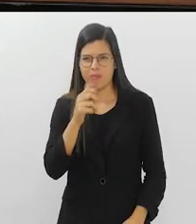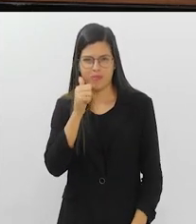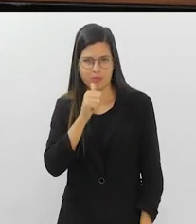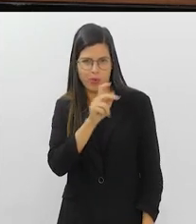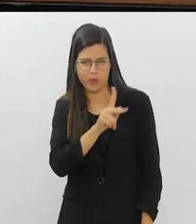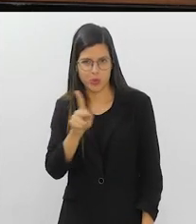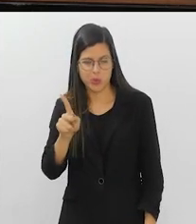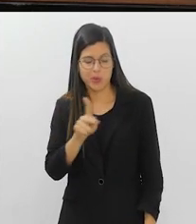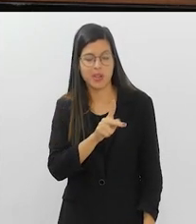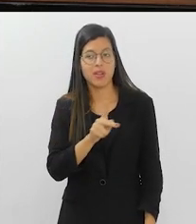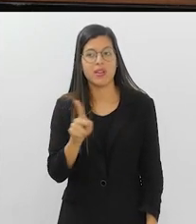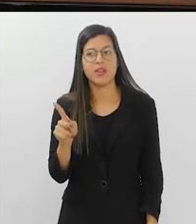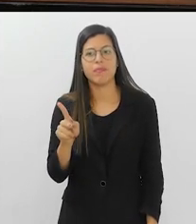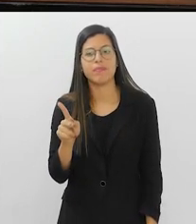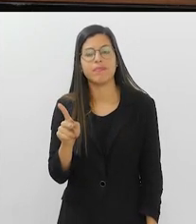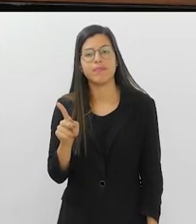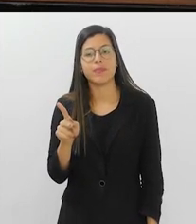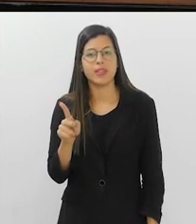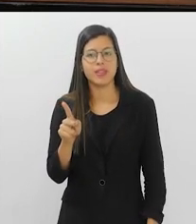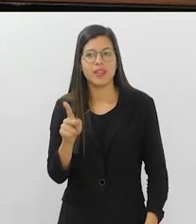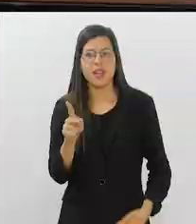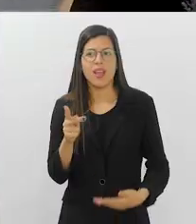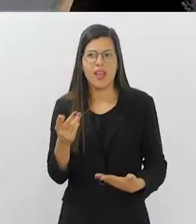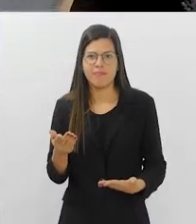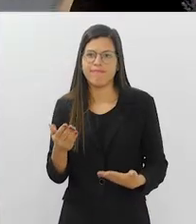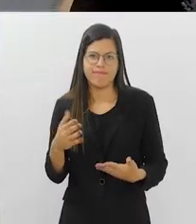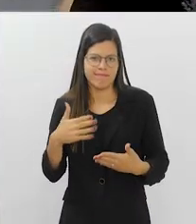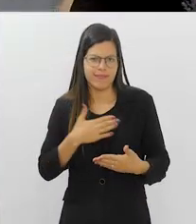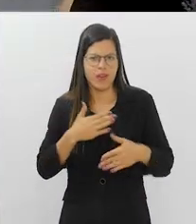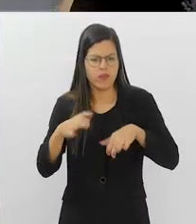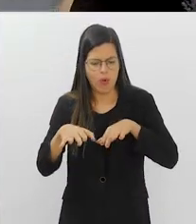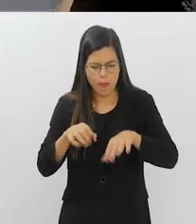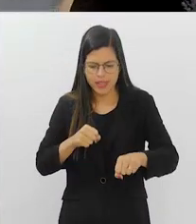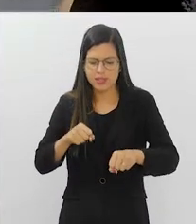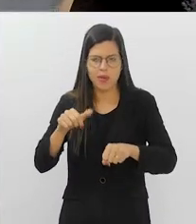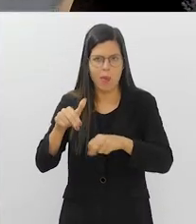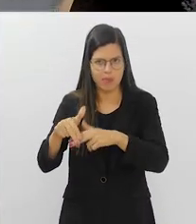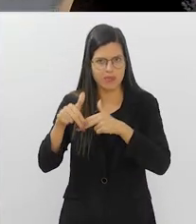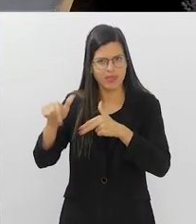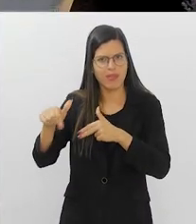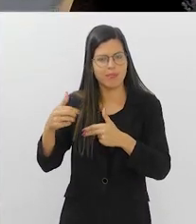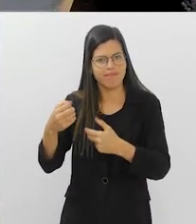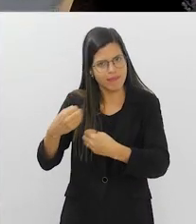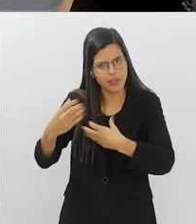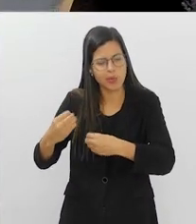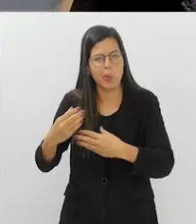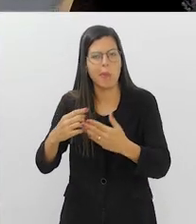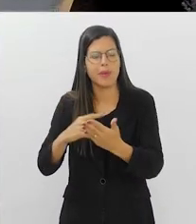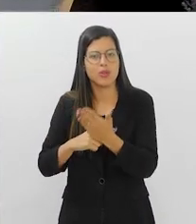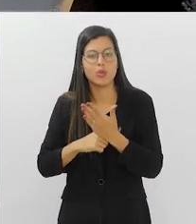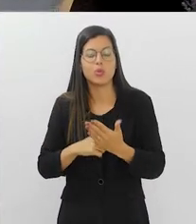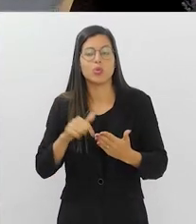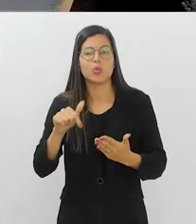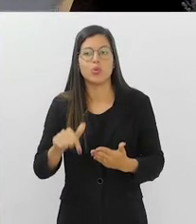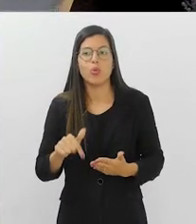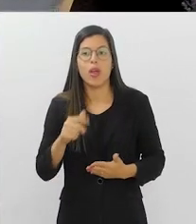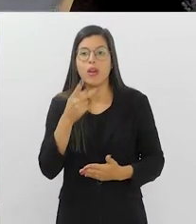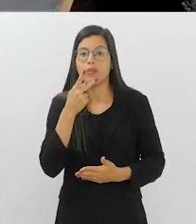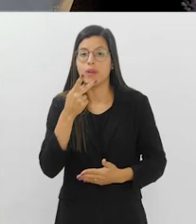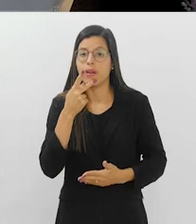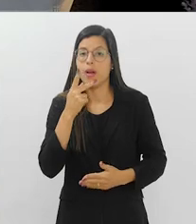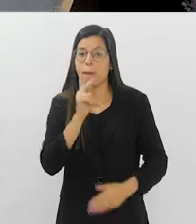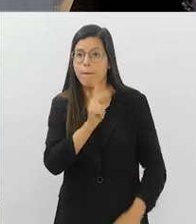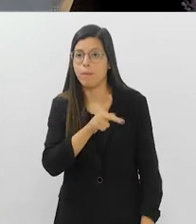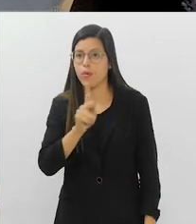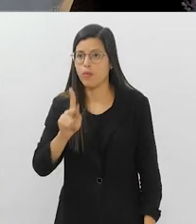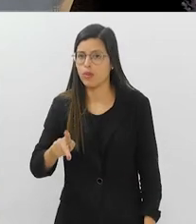professora a quem eu muito devo a minha formação acadêmica. Ela falava uma coisa interessante, falou dos professores, que ela